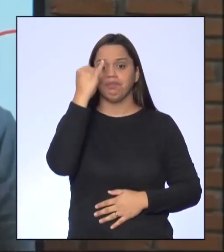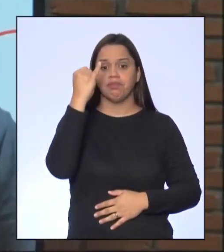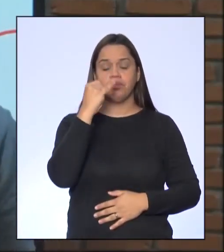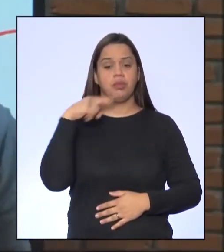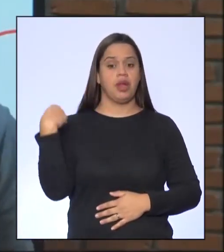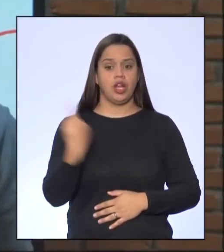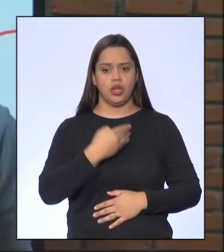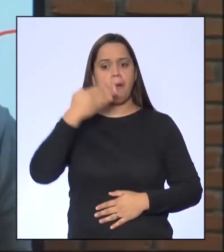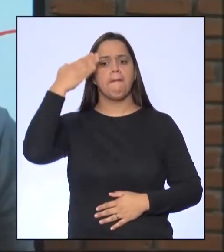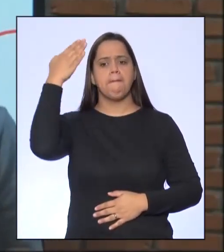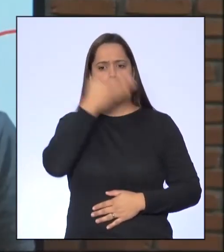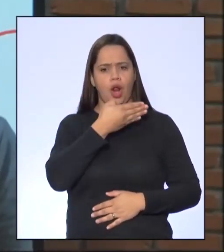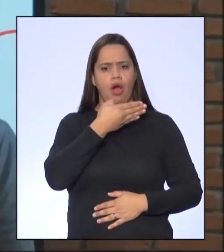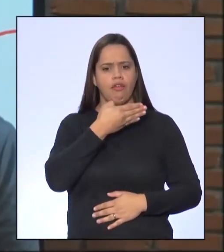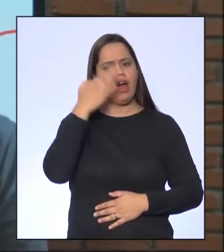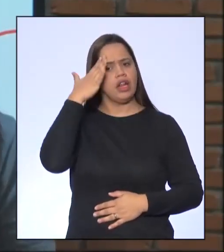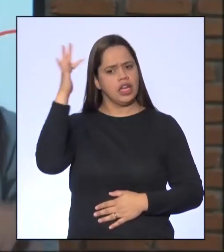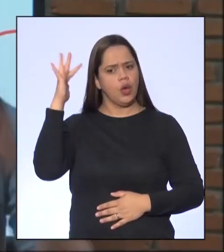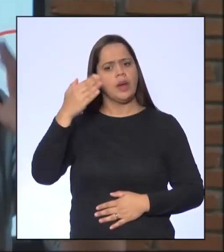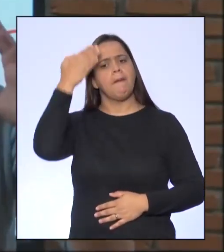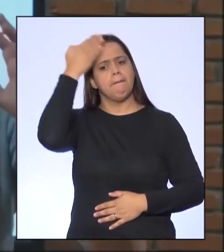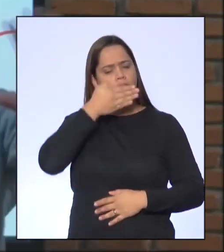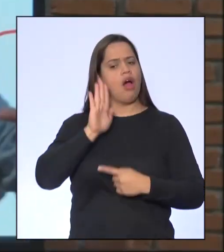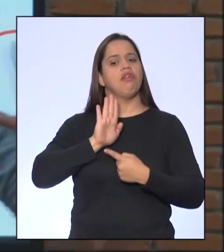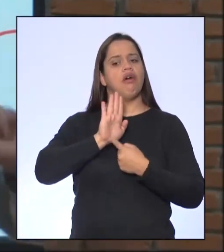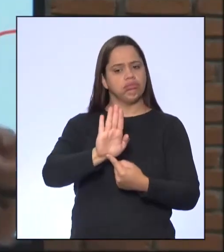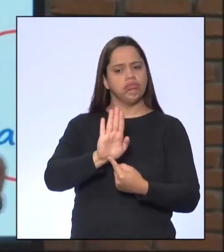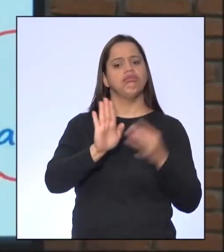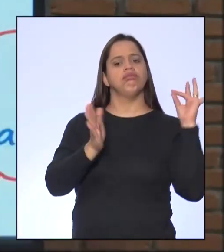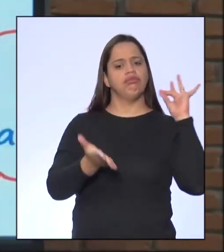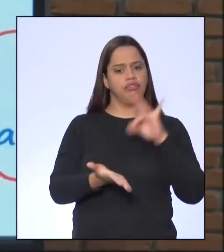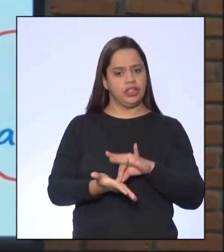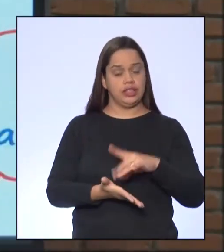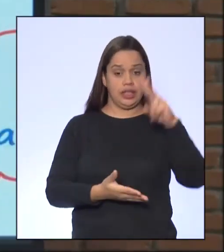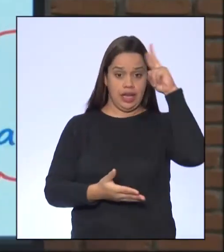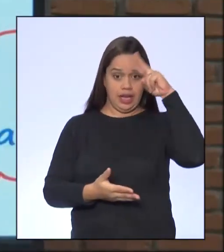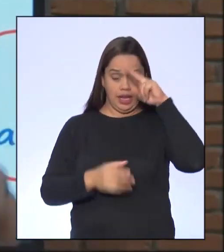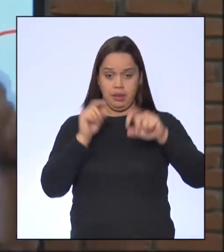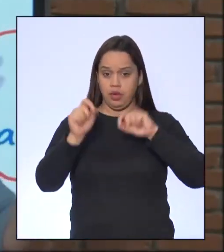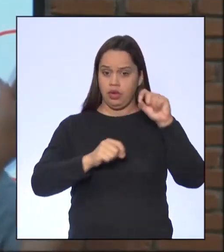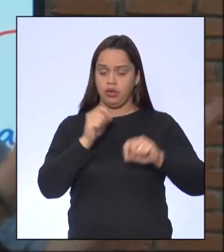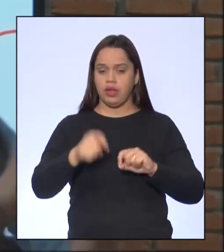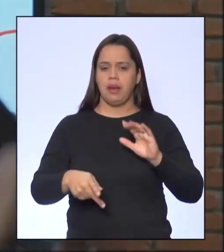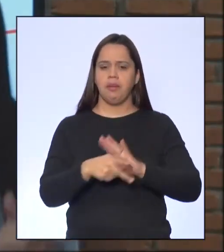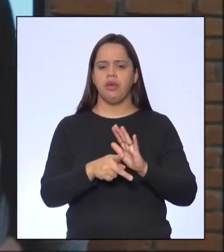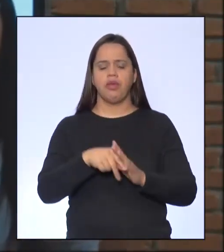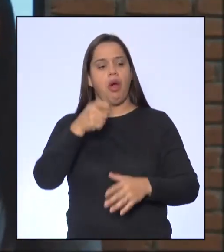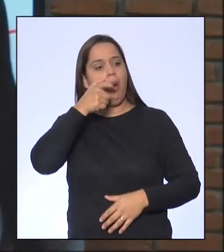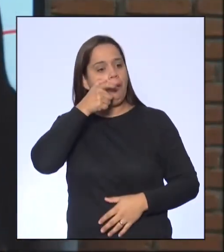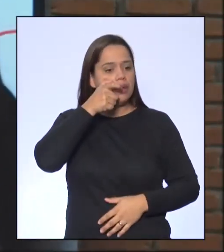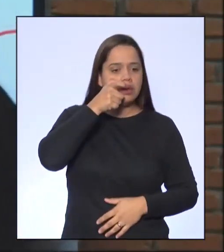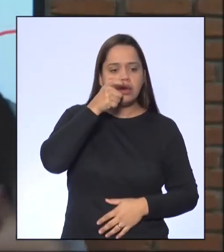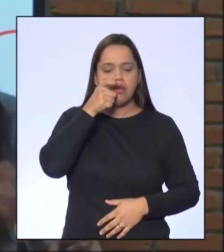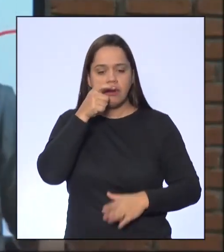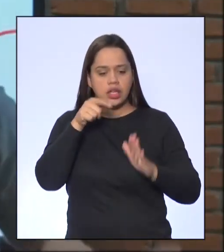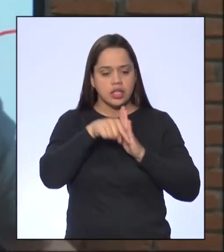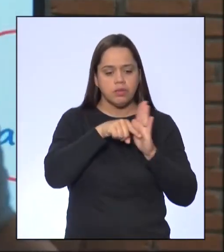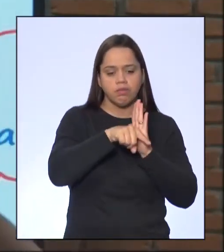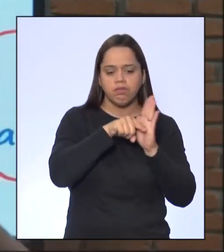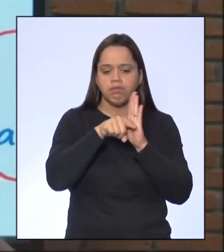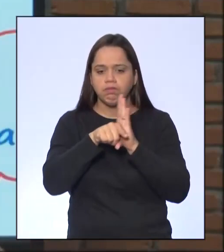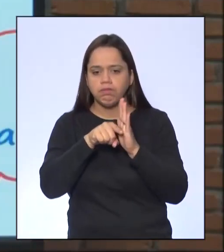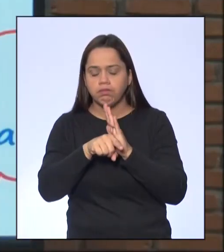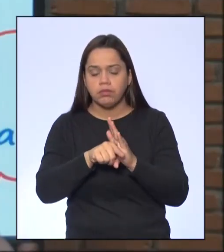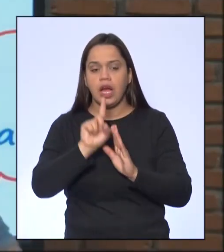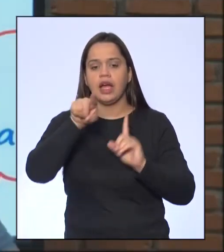gente comprove uma teoria. Como assim, professora? Lembra lá que dentro do método científico nós observamos um acontecimento, nós